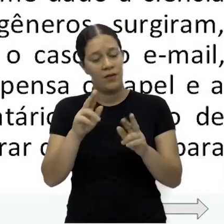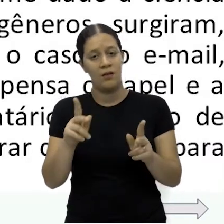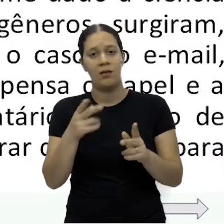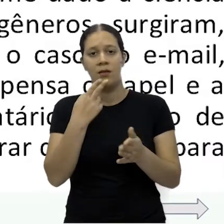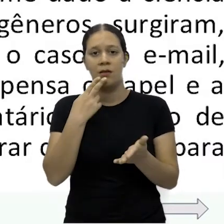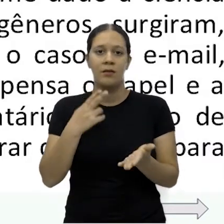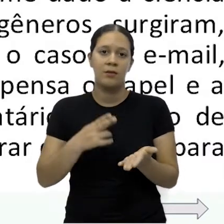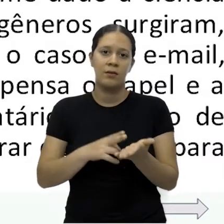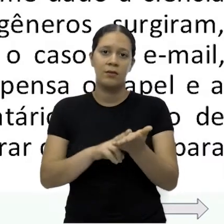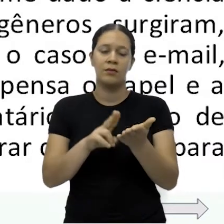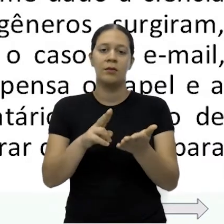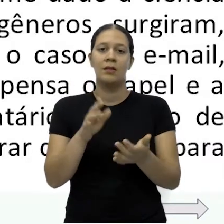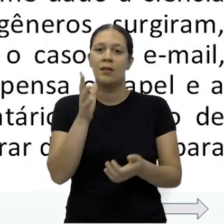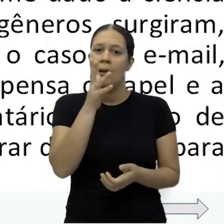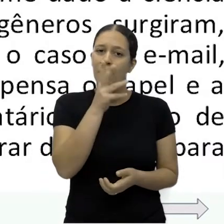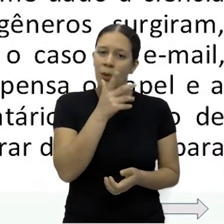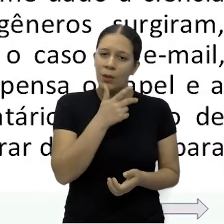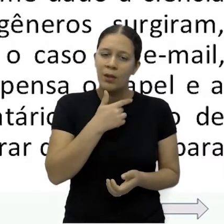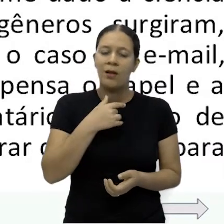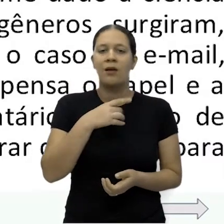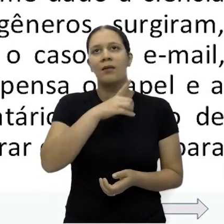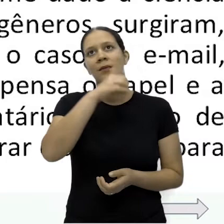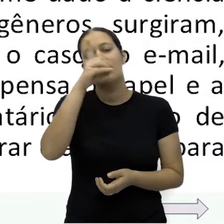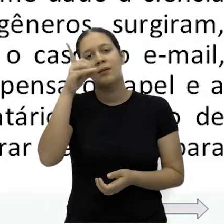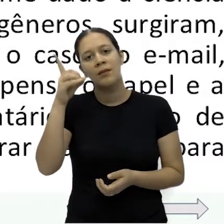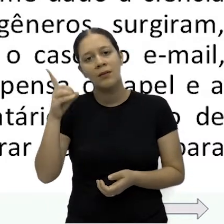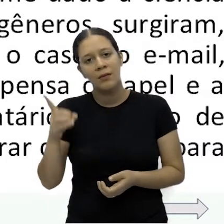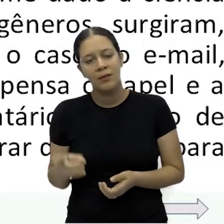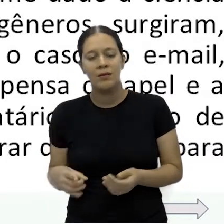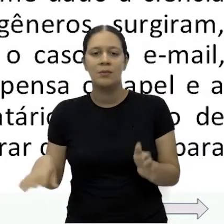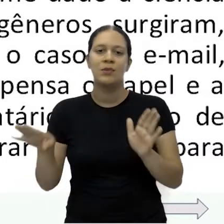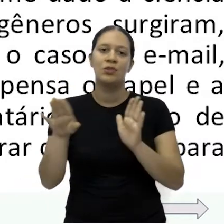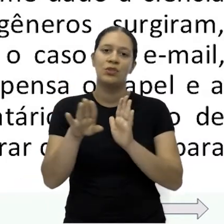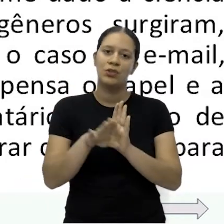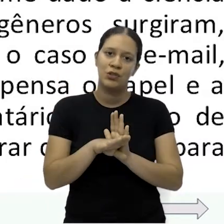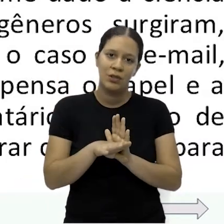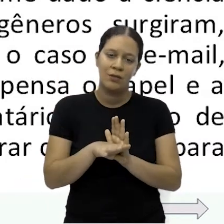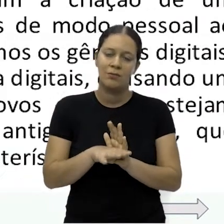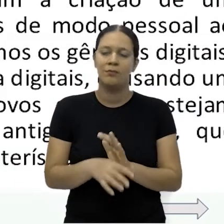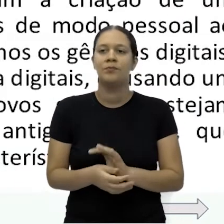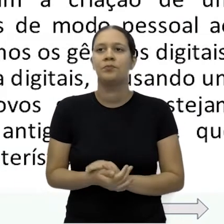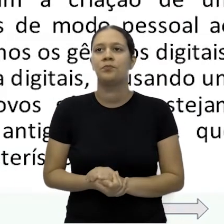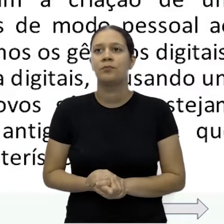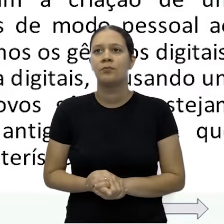da carta, que podia demorar dias e dias para chegar às mãos do leitor.